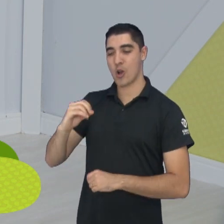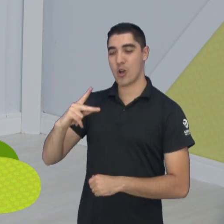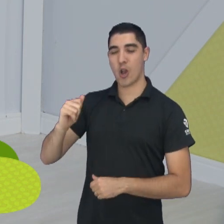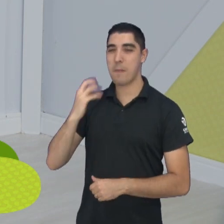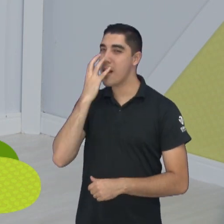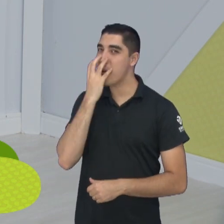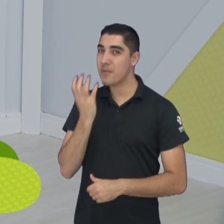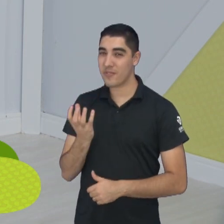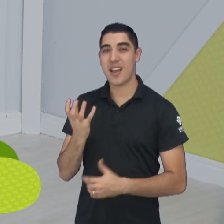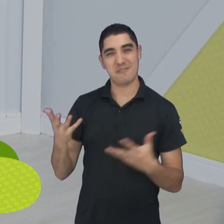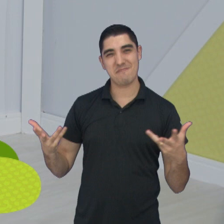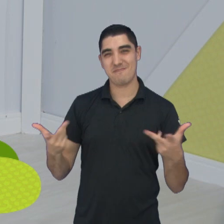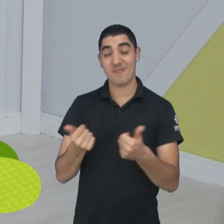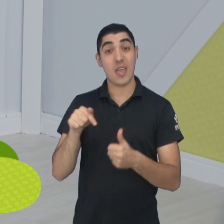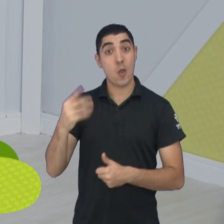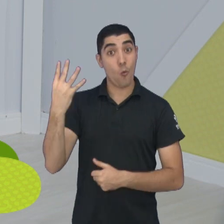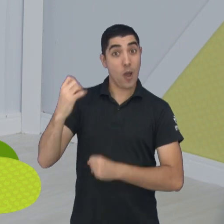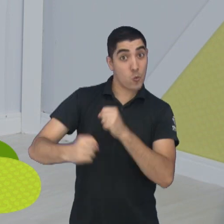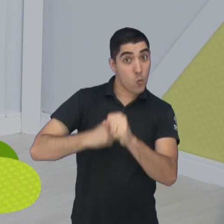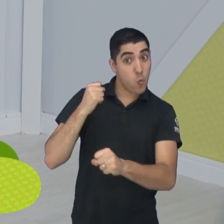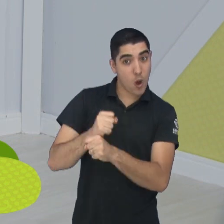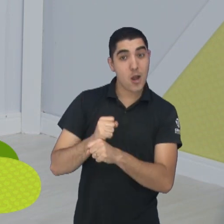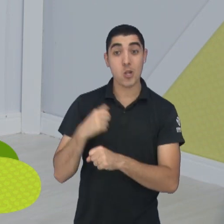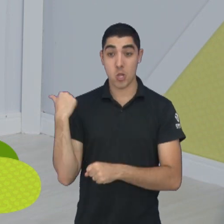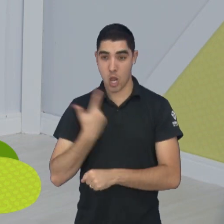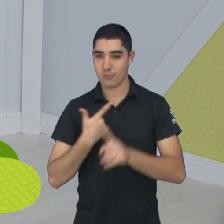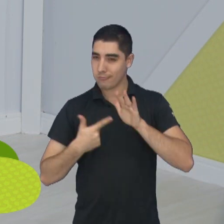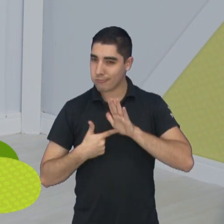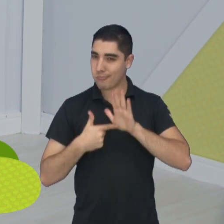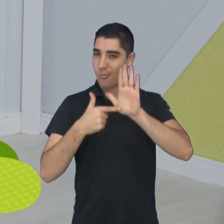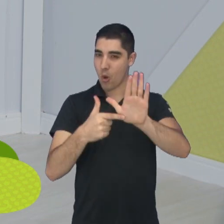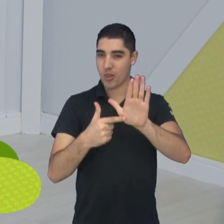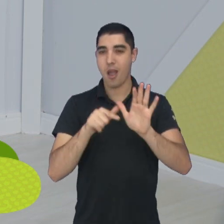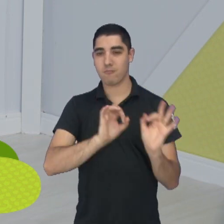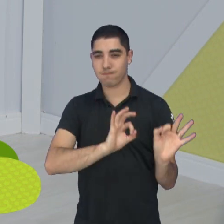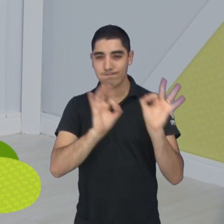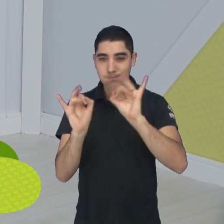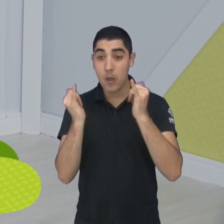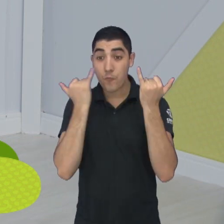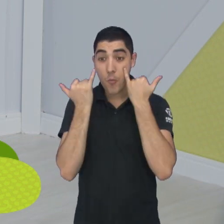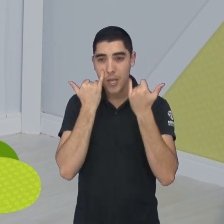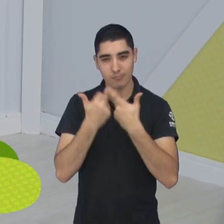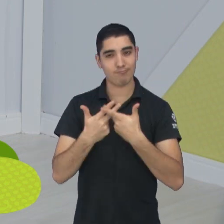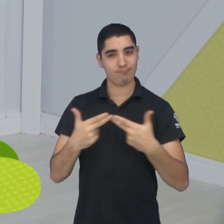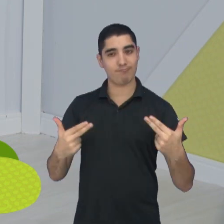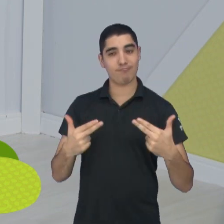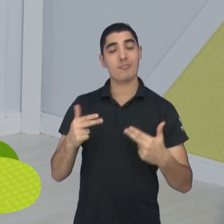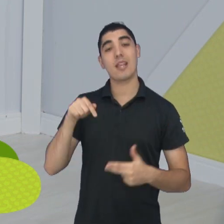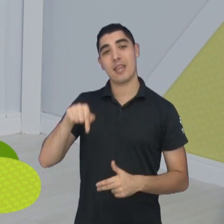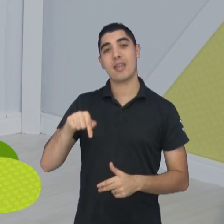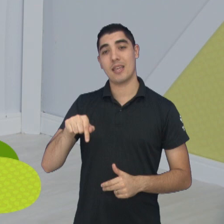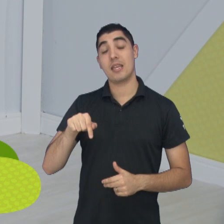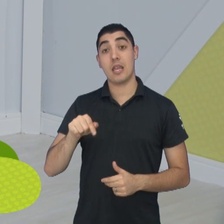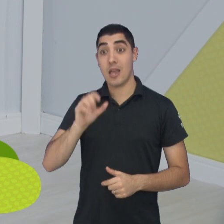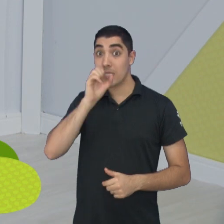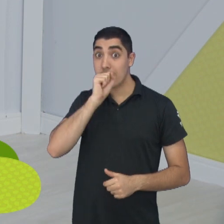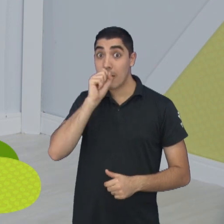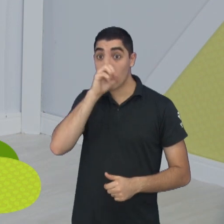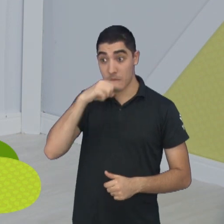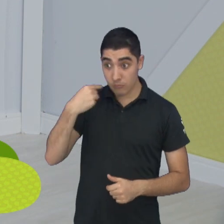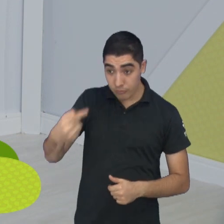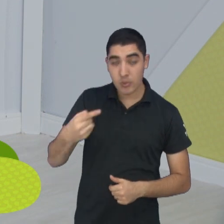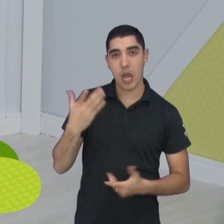Futebol Amador, 4ª edição, e claro, a gente vai trazer as informações atualizando para vocês aqui os resultados. Próximo final de semana acontece a